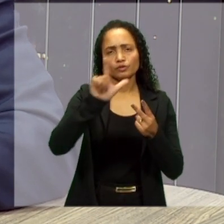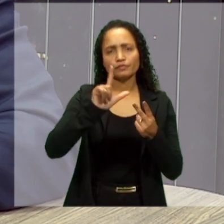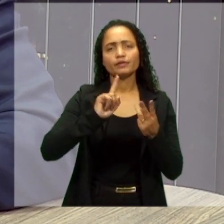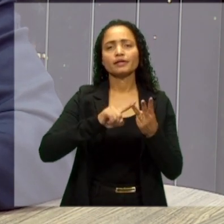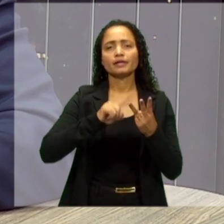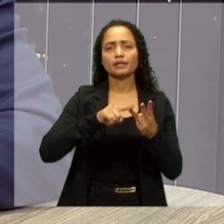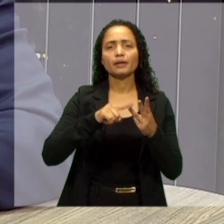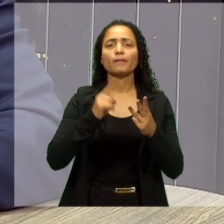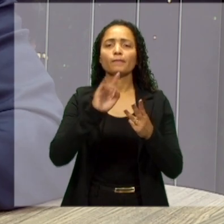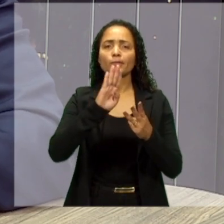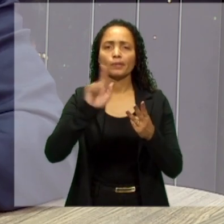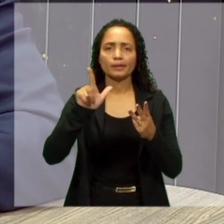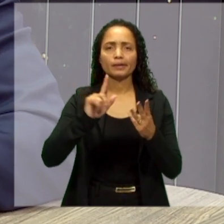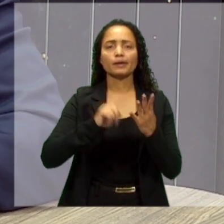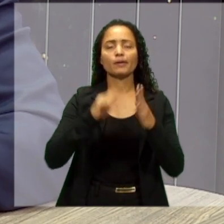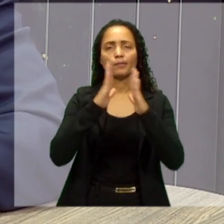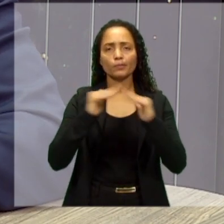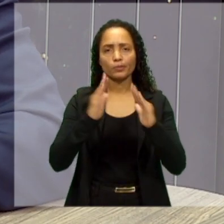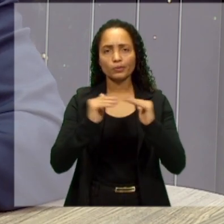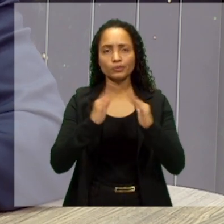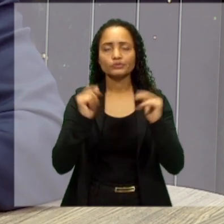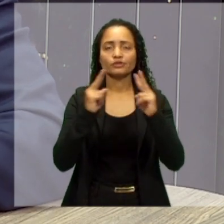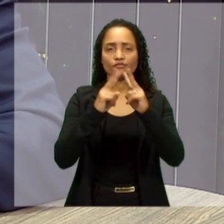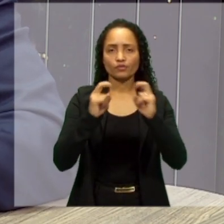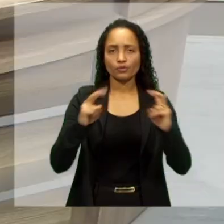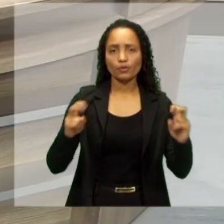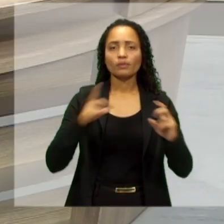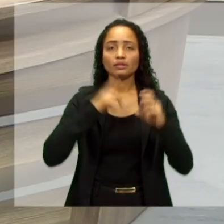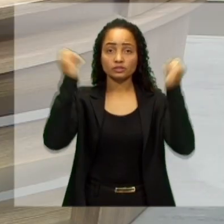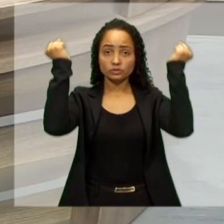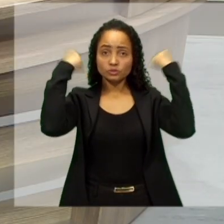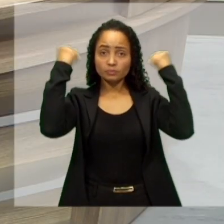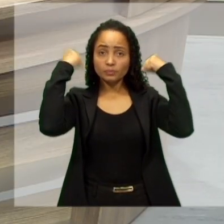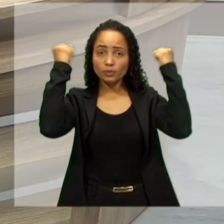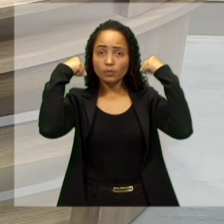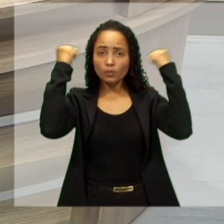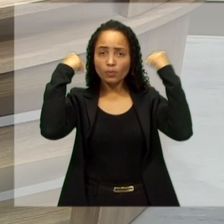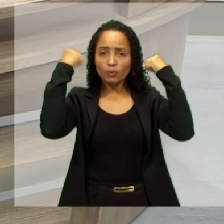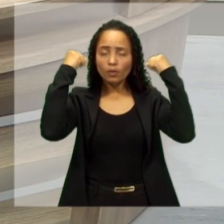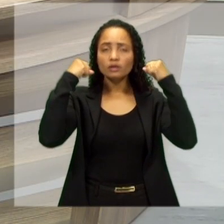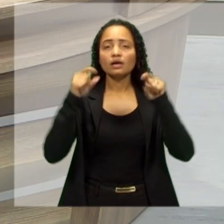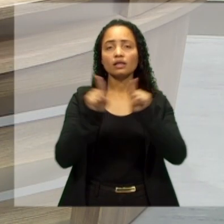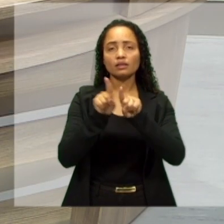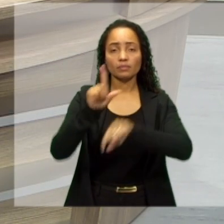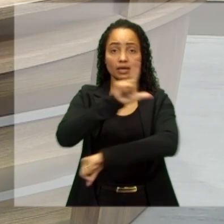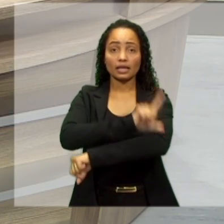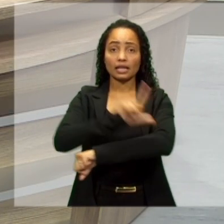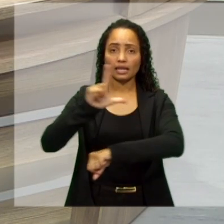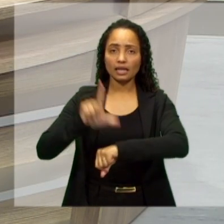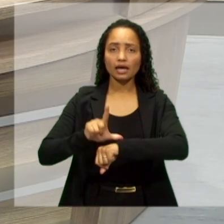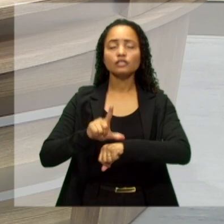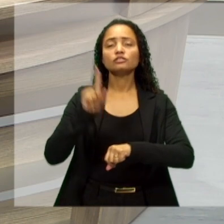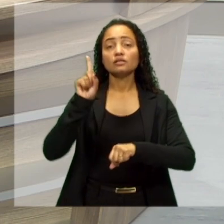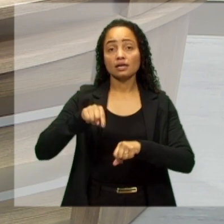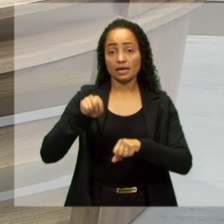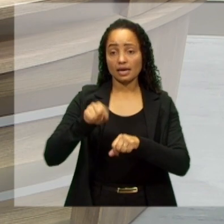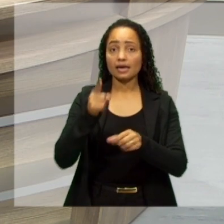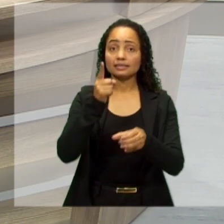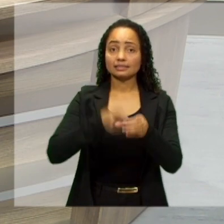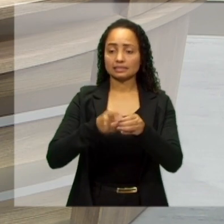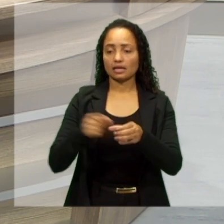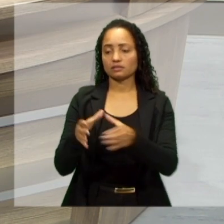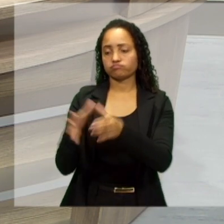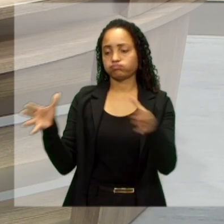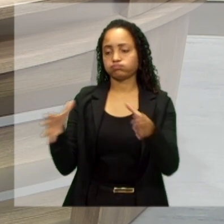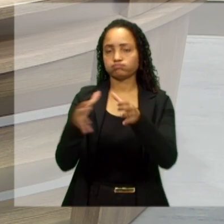Brusque, Florianópolis. No oeste a gente tem Chapecó, no meio oeste, Lages. São as cidades, digamos assim, maiores. As cidades